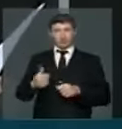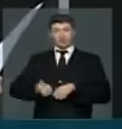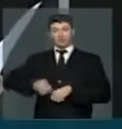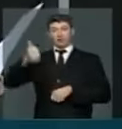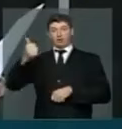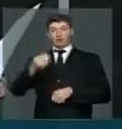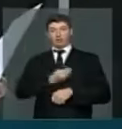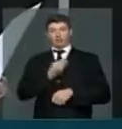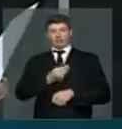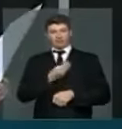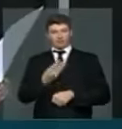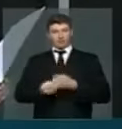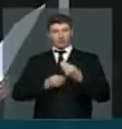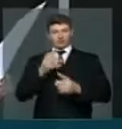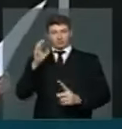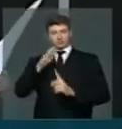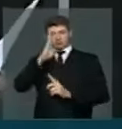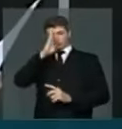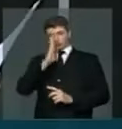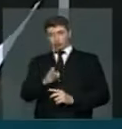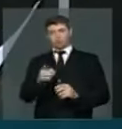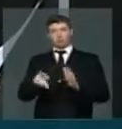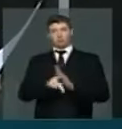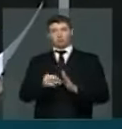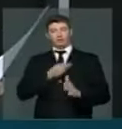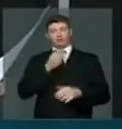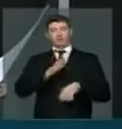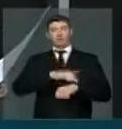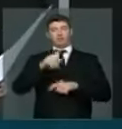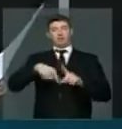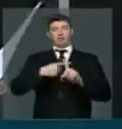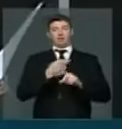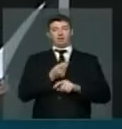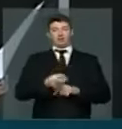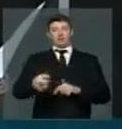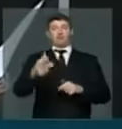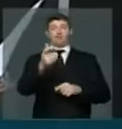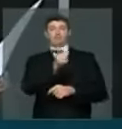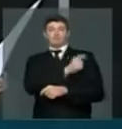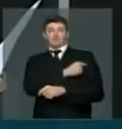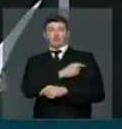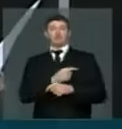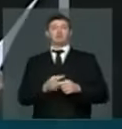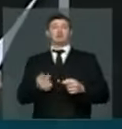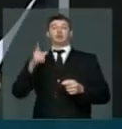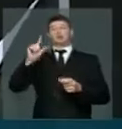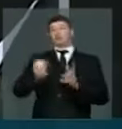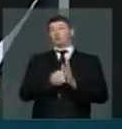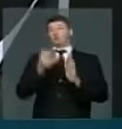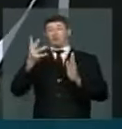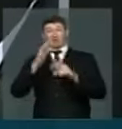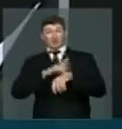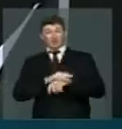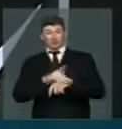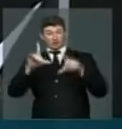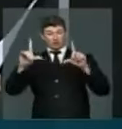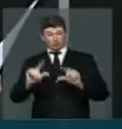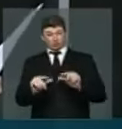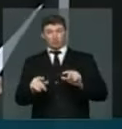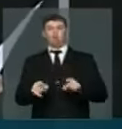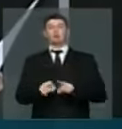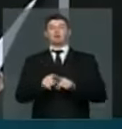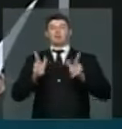qualidade de vida, com reflexos diretos na longevidade, campanhas de vacinação em massa eliminaram numerosas doenças e o saneamento